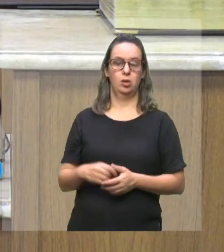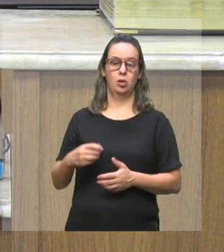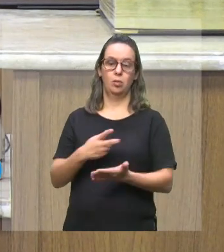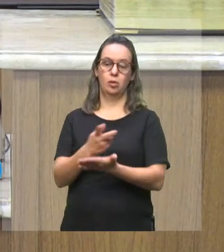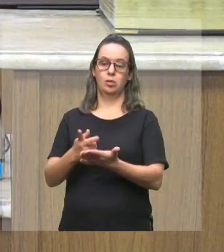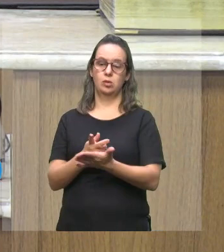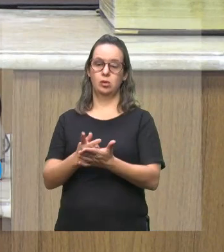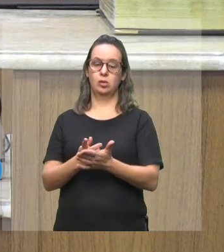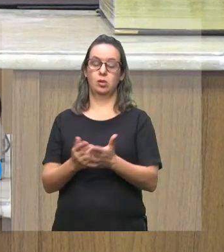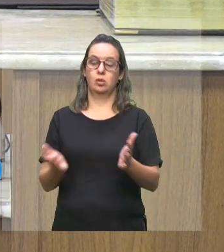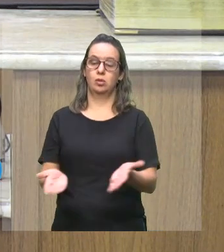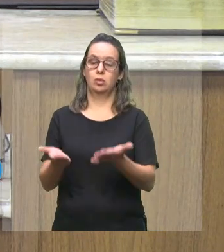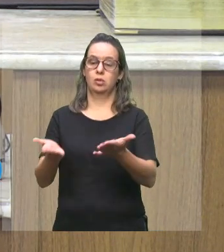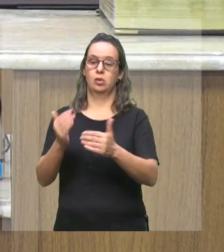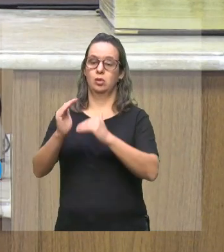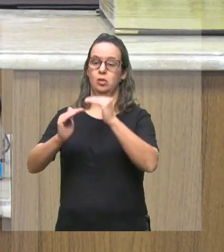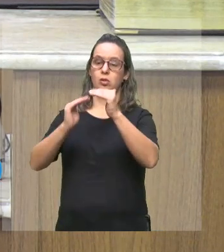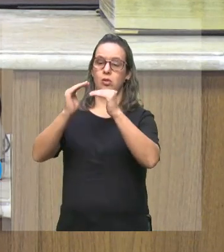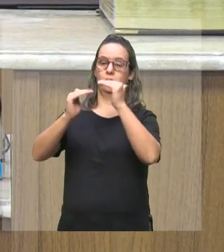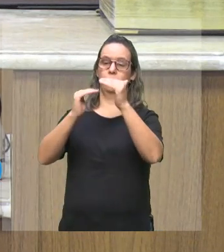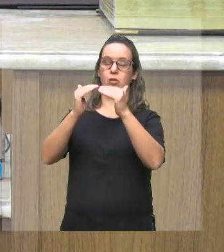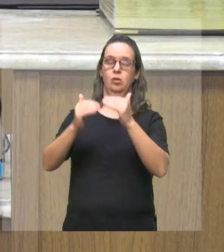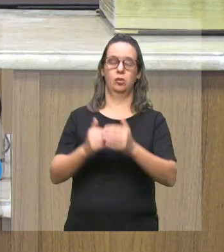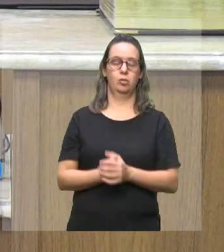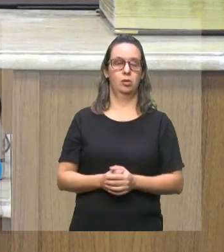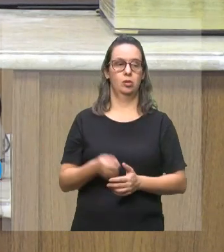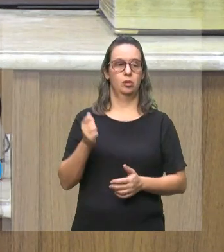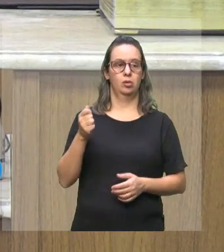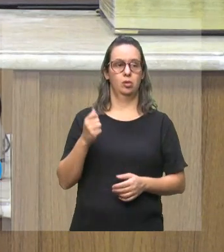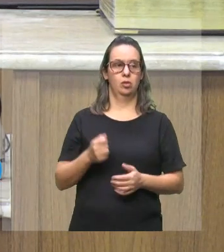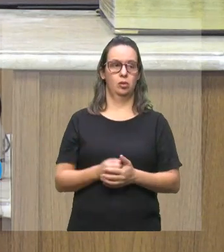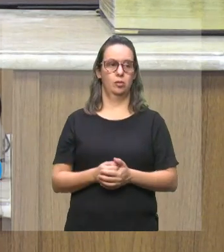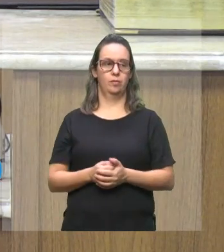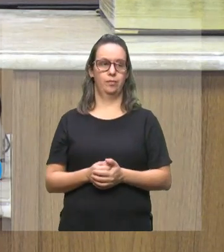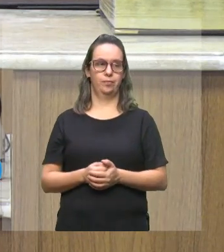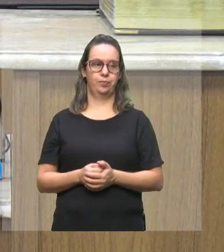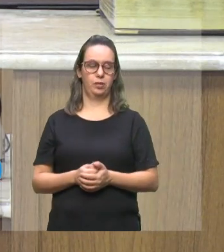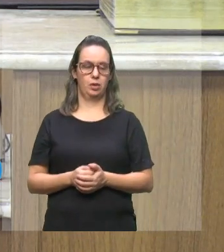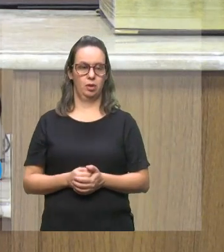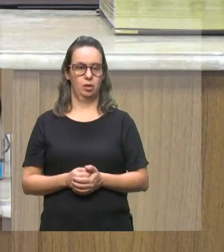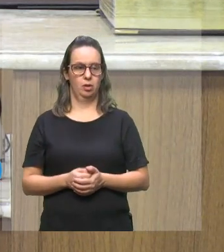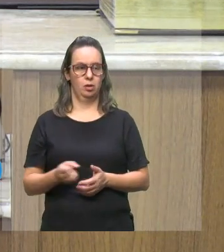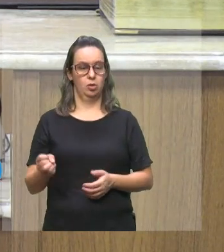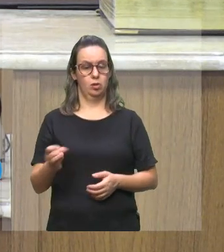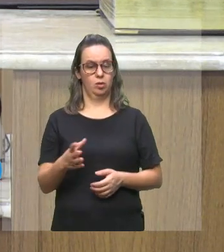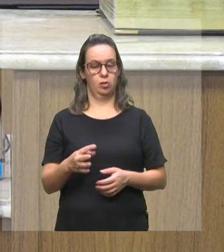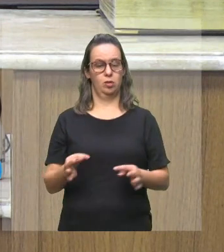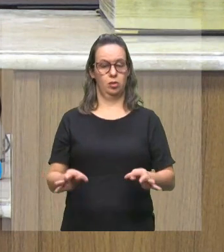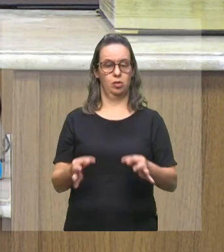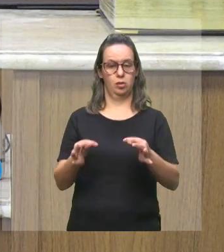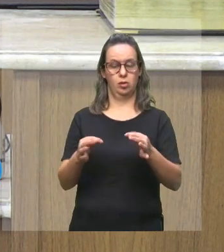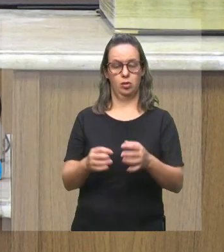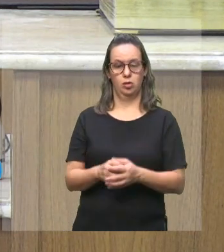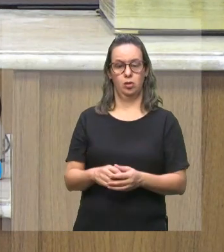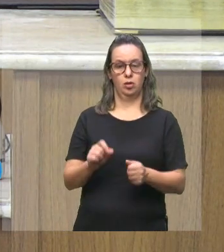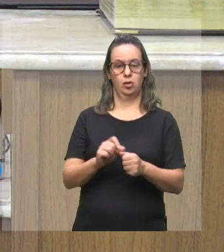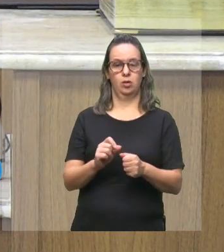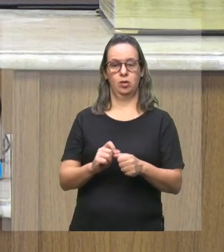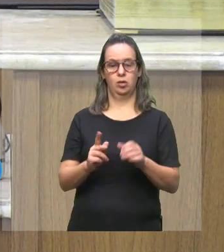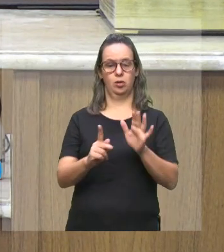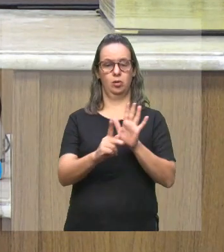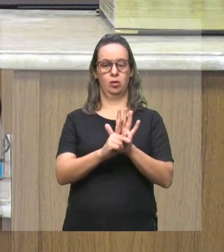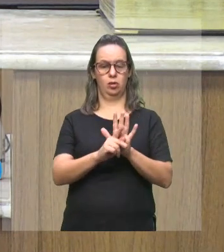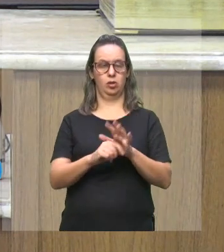desenvolvimento sustentável do município pela inovação tecnológica, estimulando projetos e programas